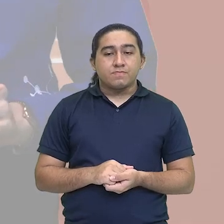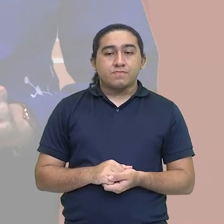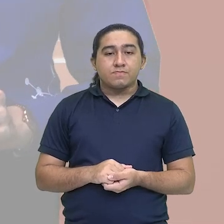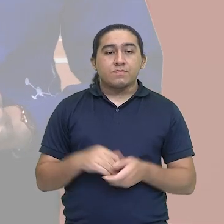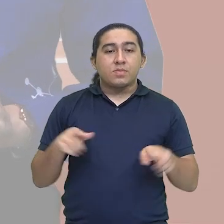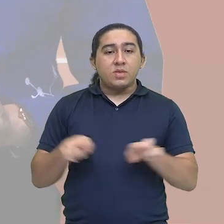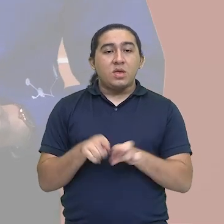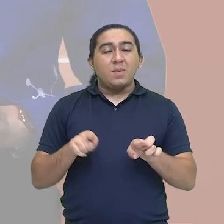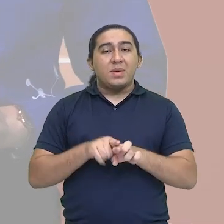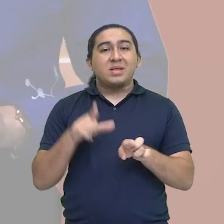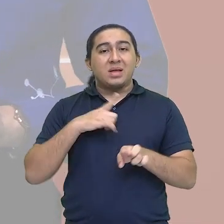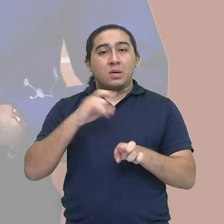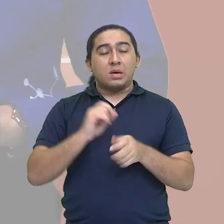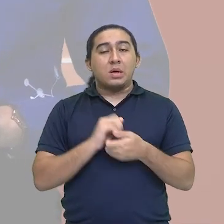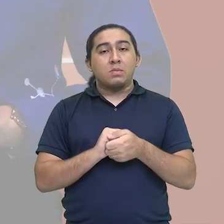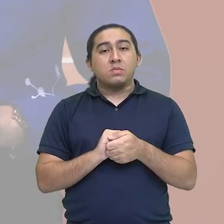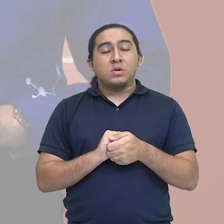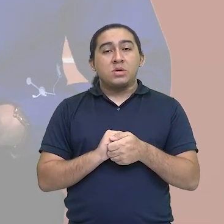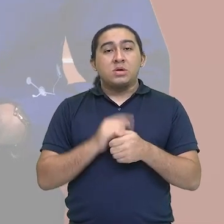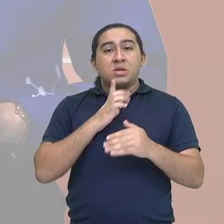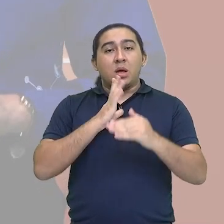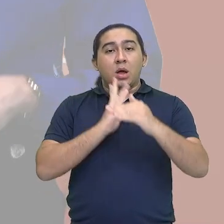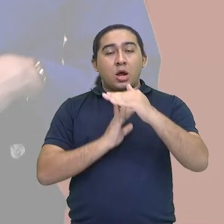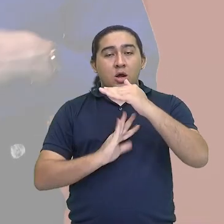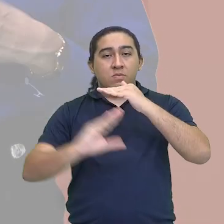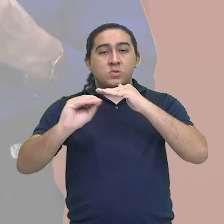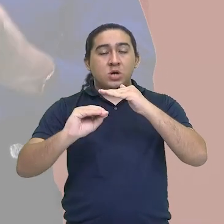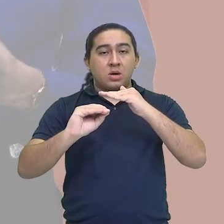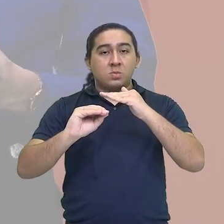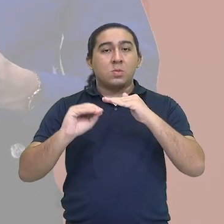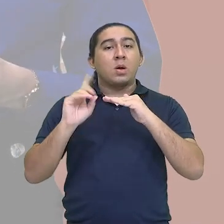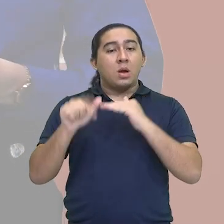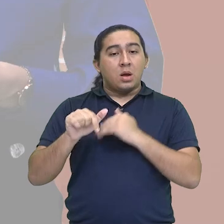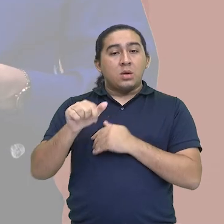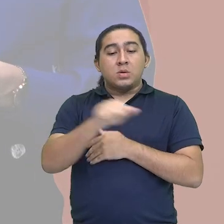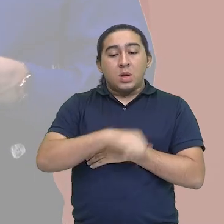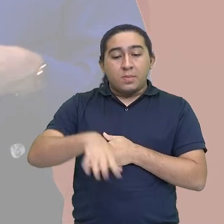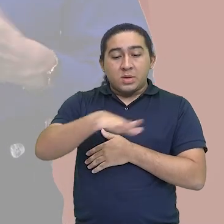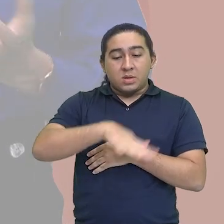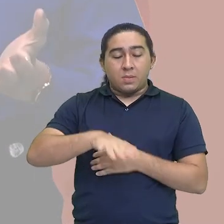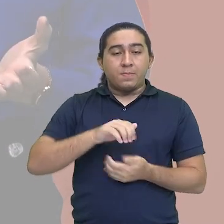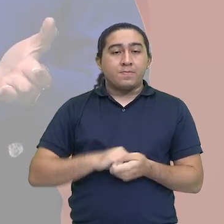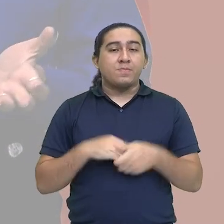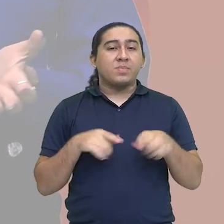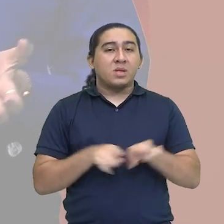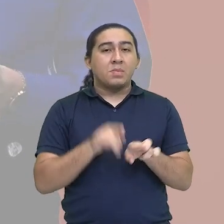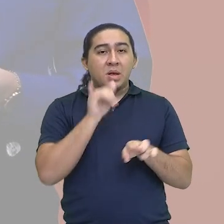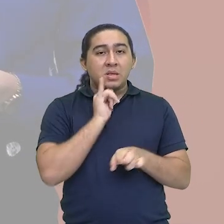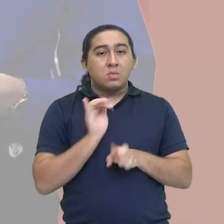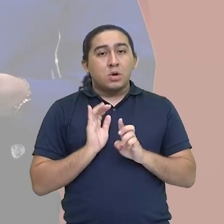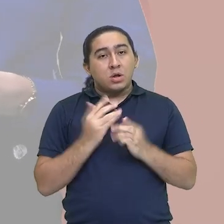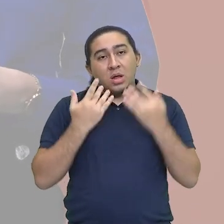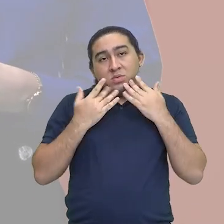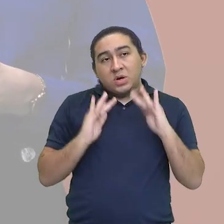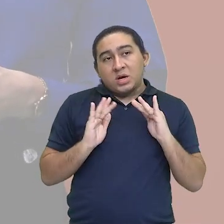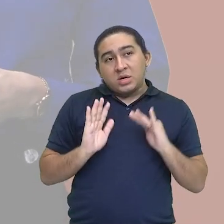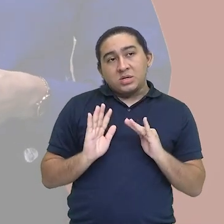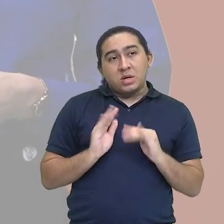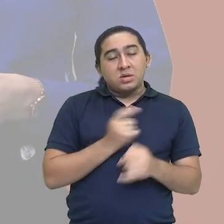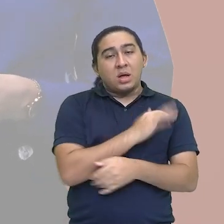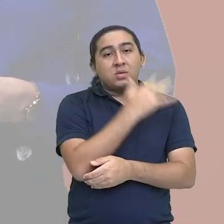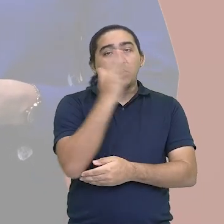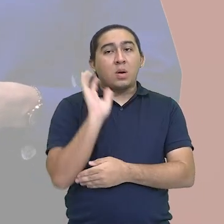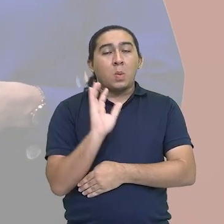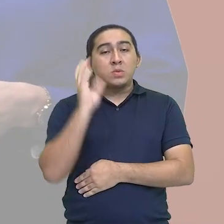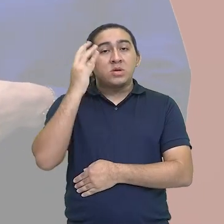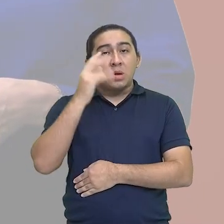dos refugiados ambientais, né? Que são causados aí por eventos da própria natureza, né? Que são pessoas que